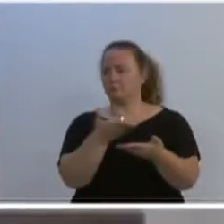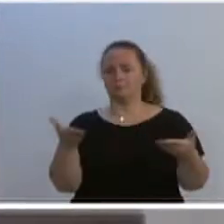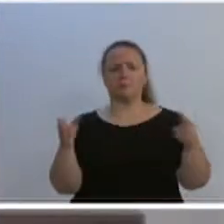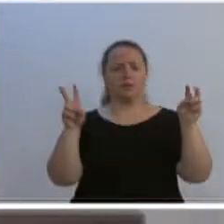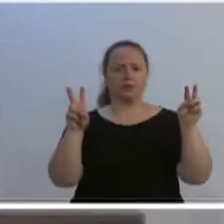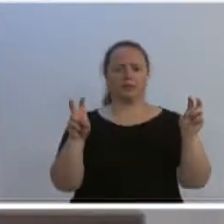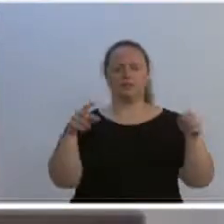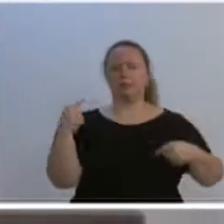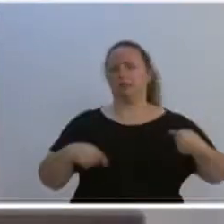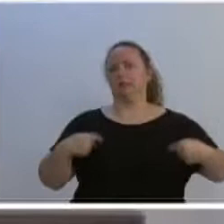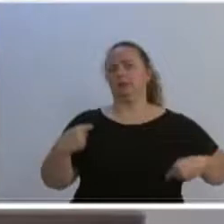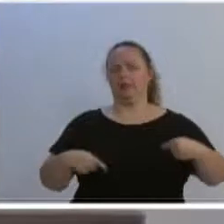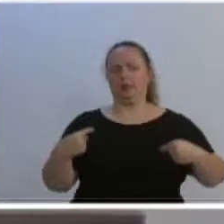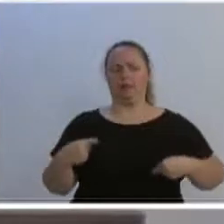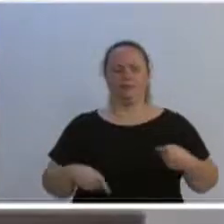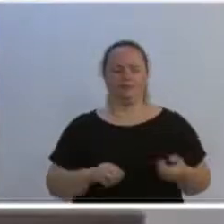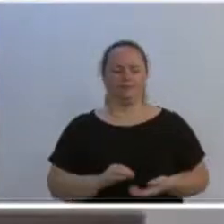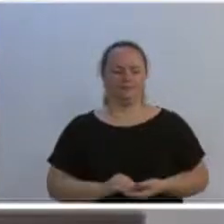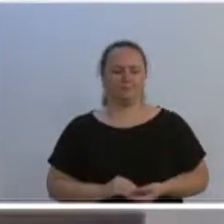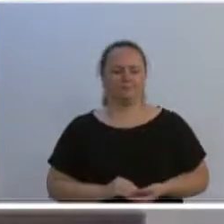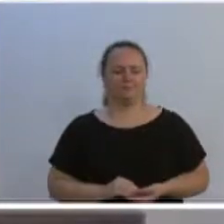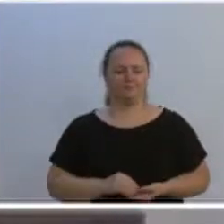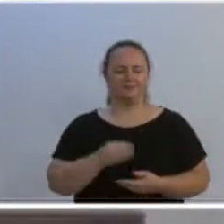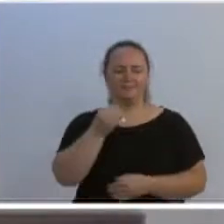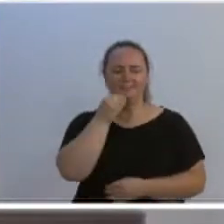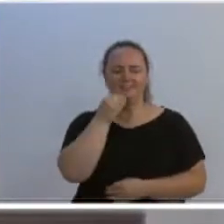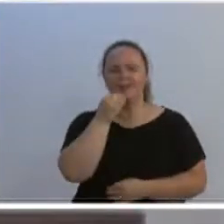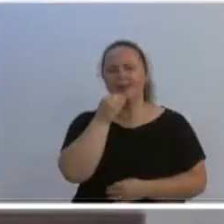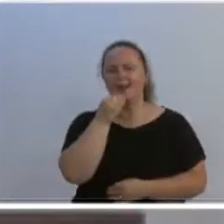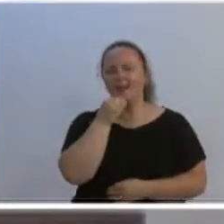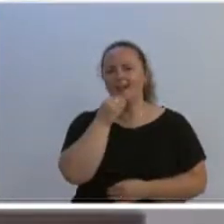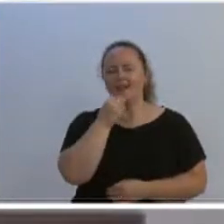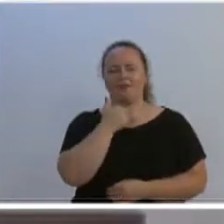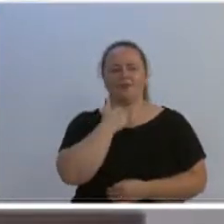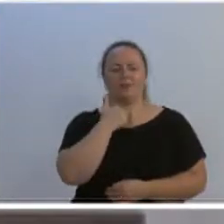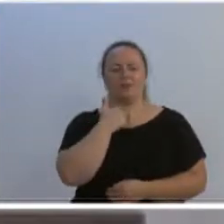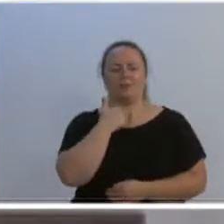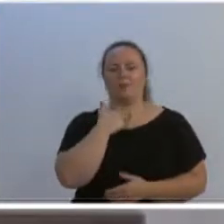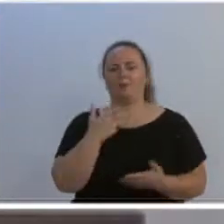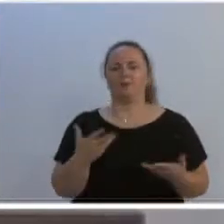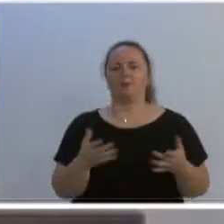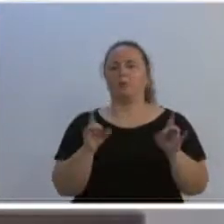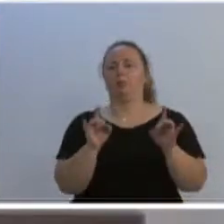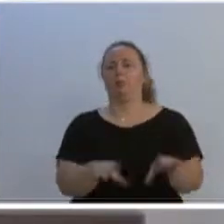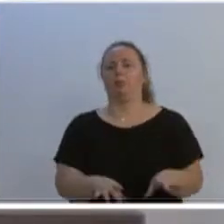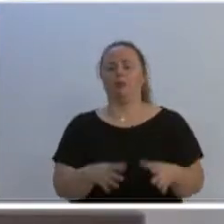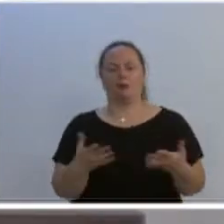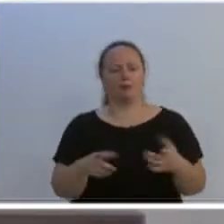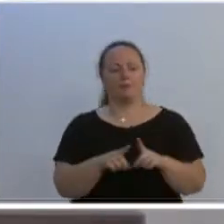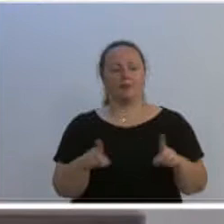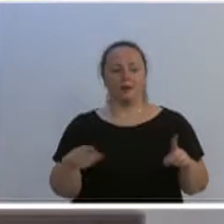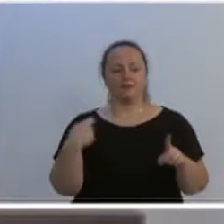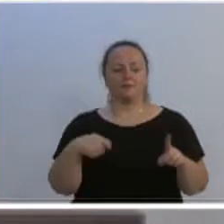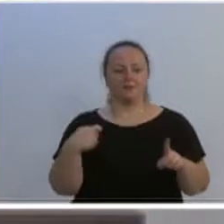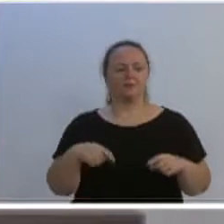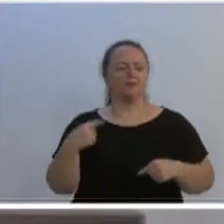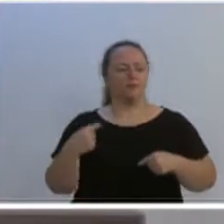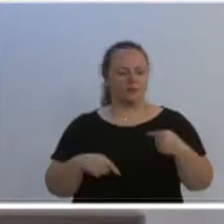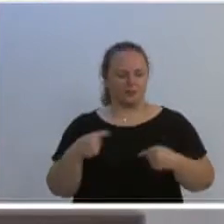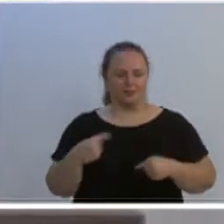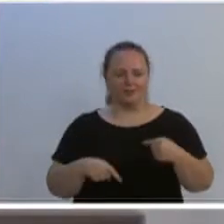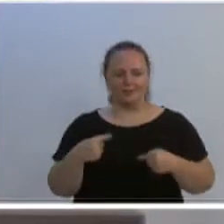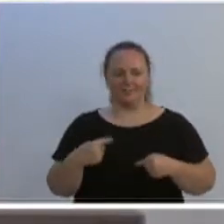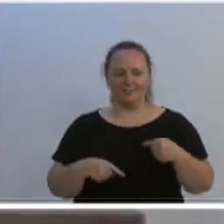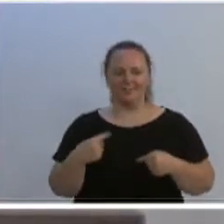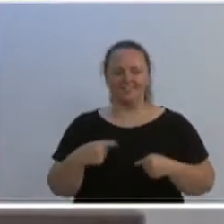discutidos. É óbvio que nós não podemos abandonar as nossas questões locais, mas nós não podemos deixar de discutir aquilo que acontece a nível da